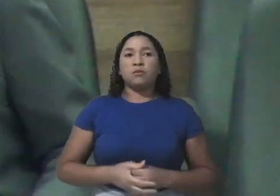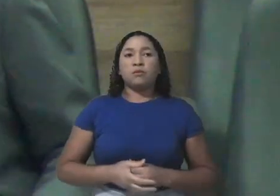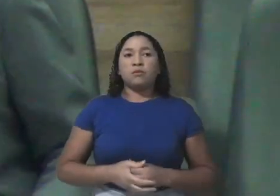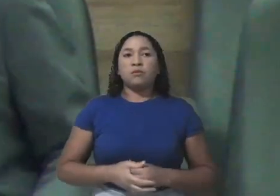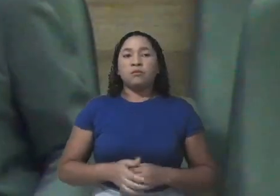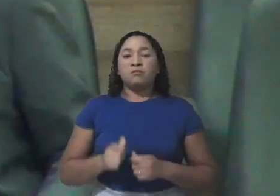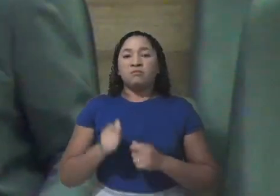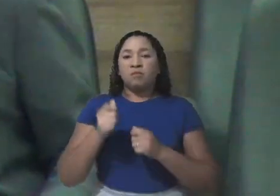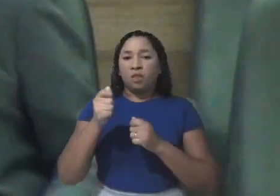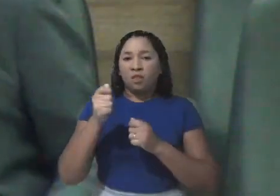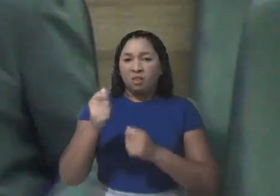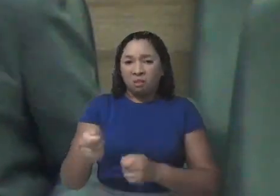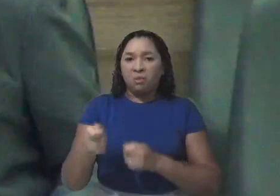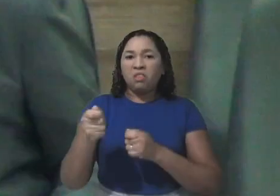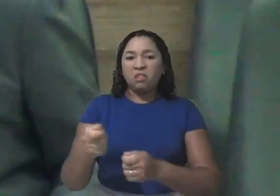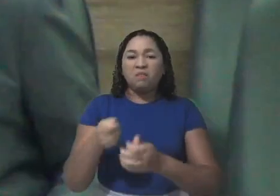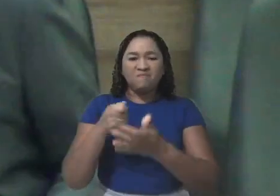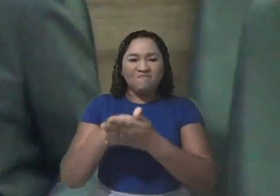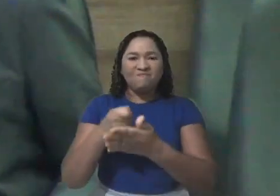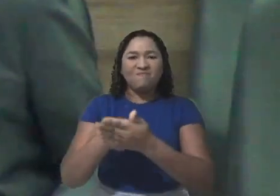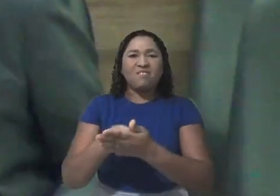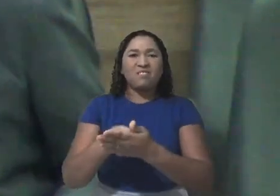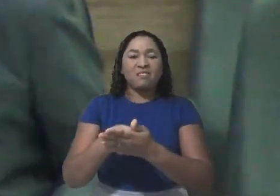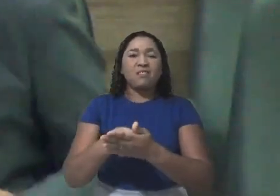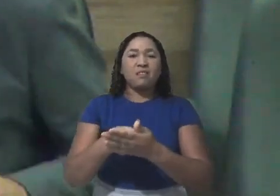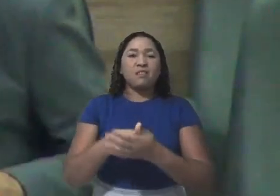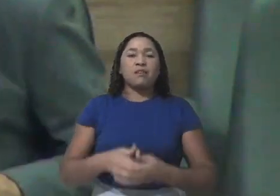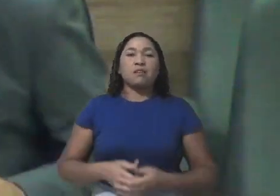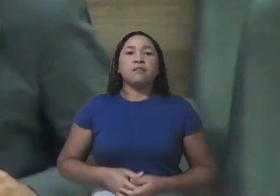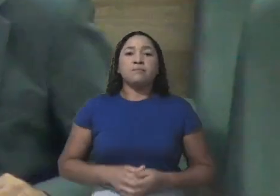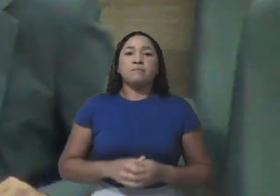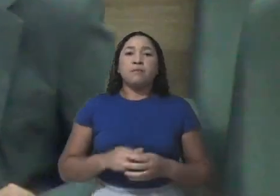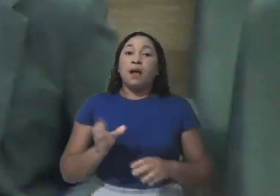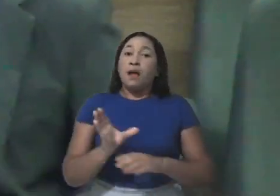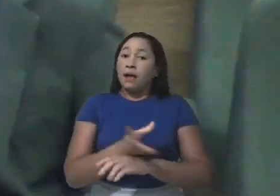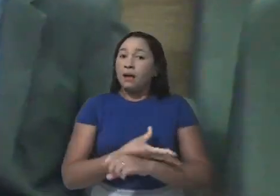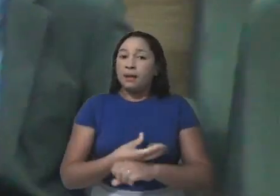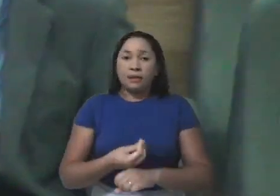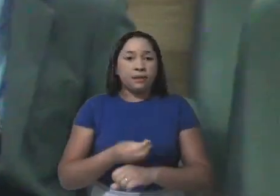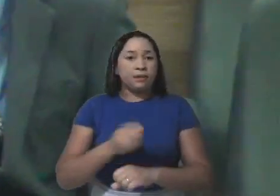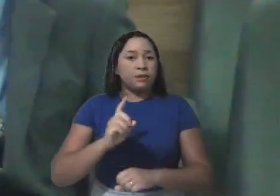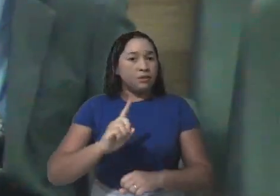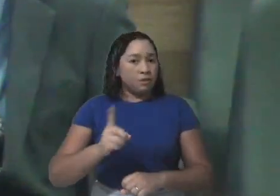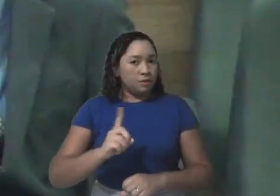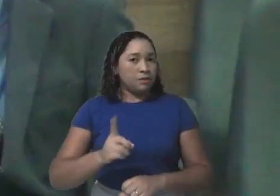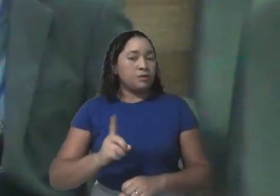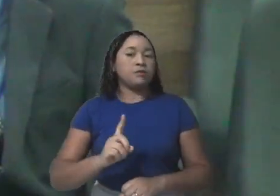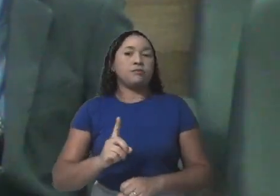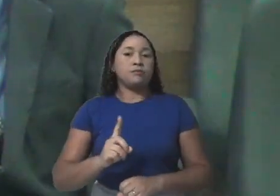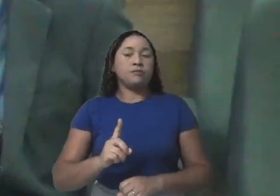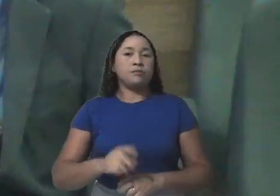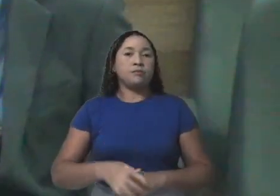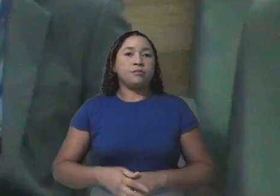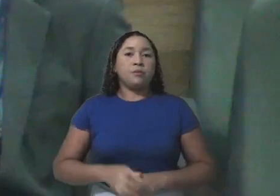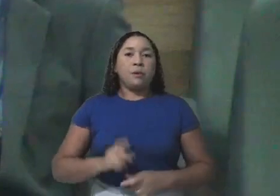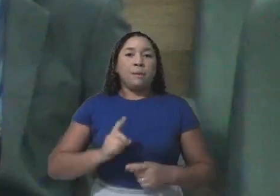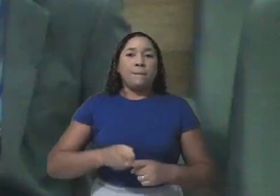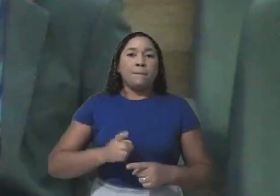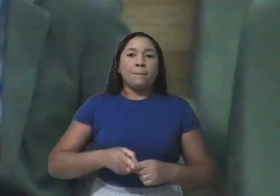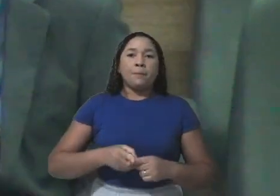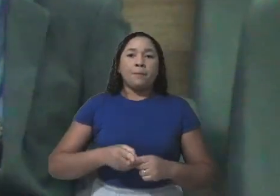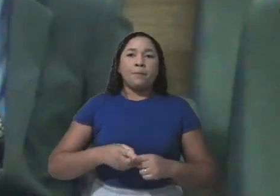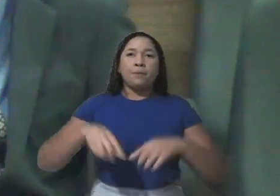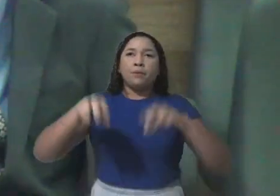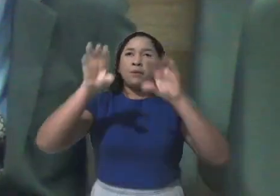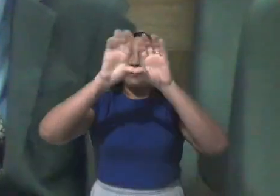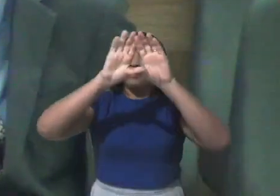será julgada, porque a igreja já foi julgada santa, levada ao céu, arrebatada antes da